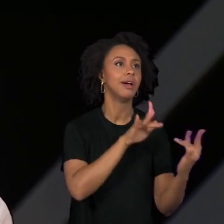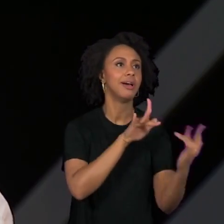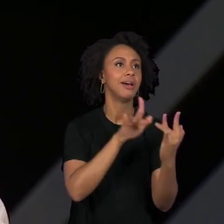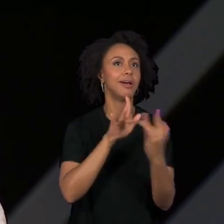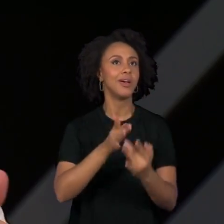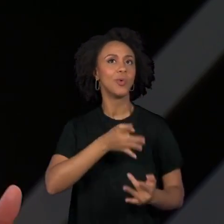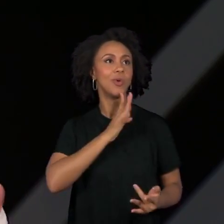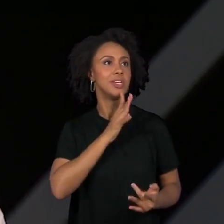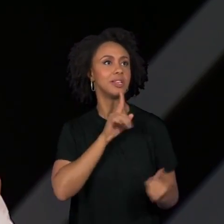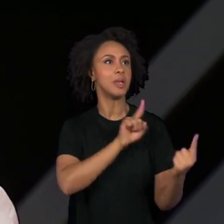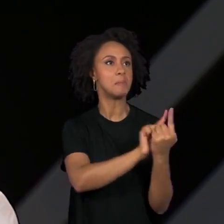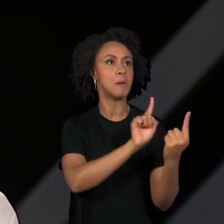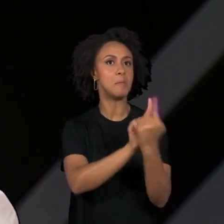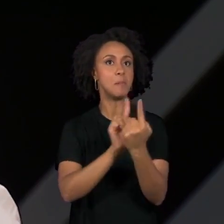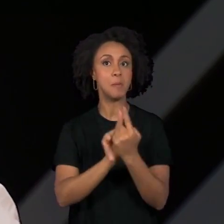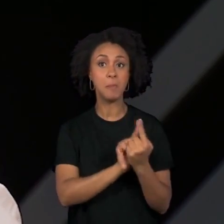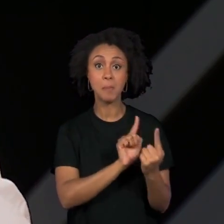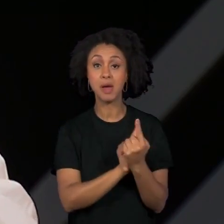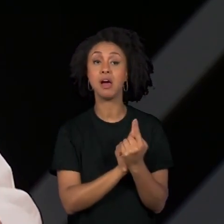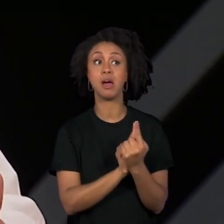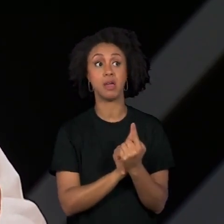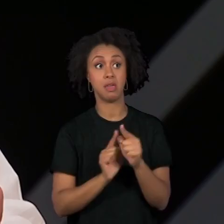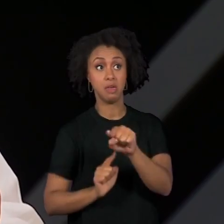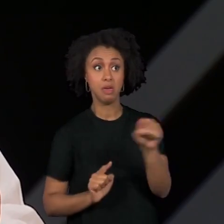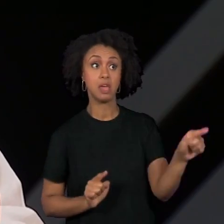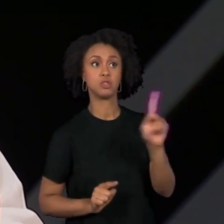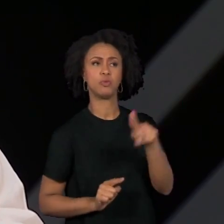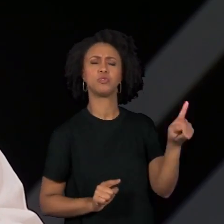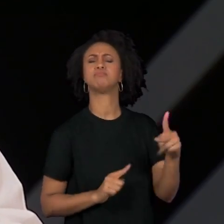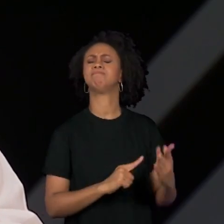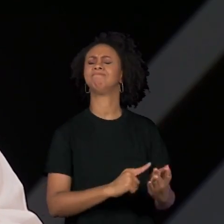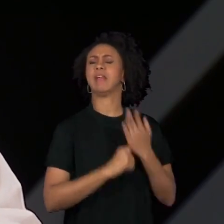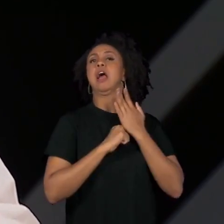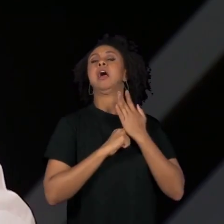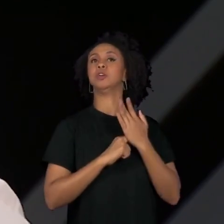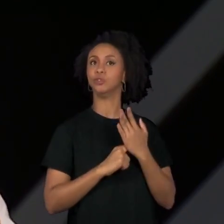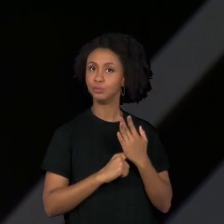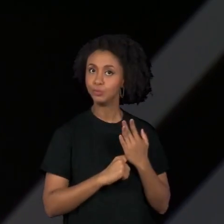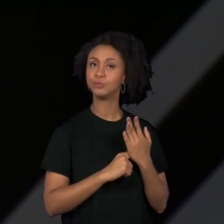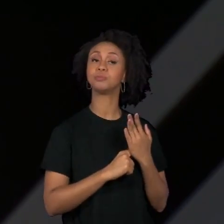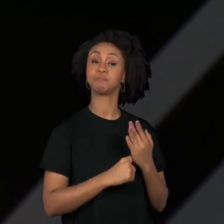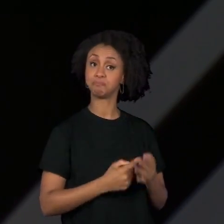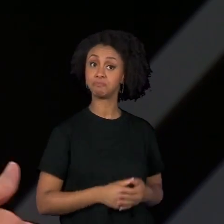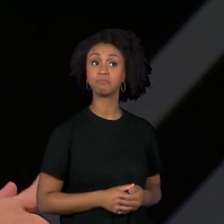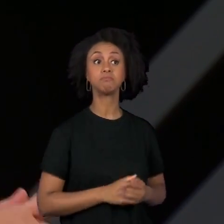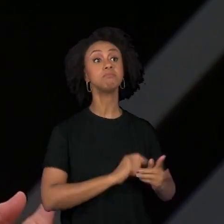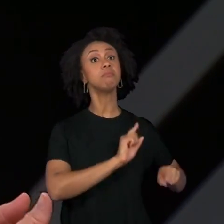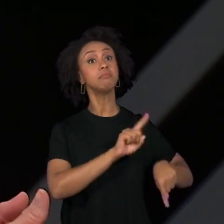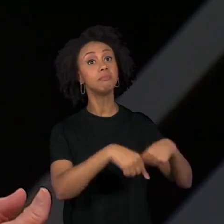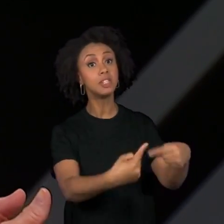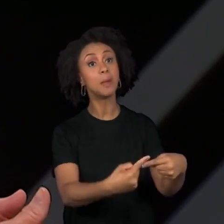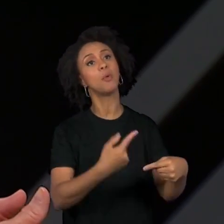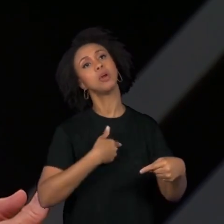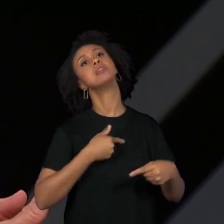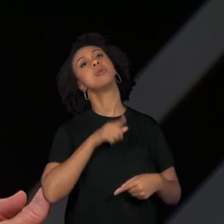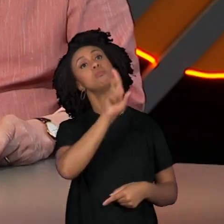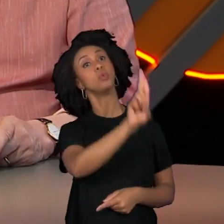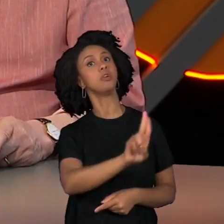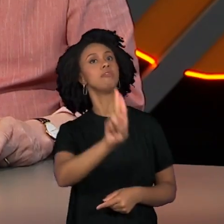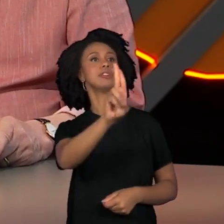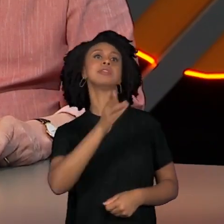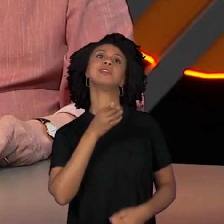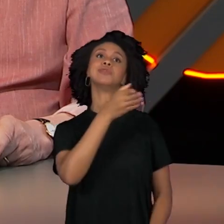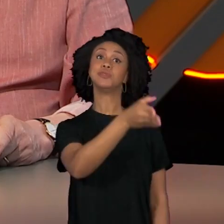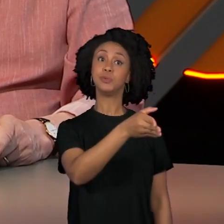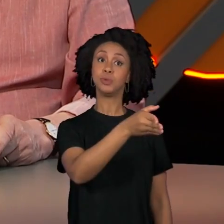Os professores nossos nos ajudaram muito nessa caminhada. E depois eu fui para a universidade.